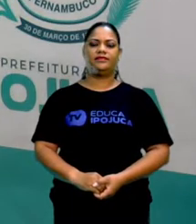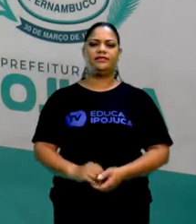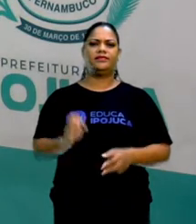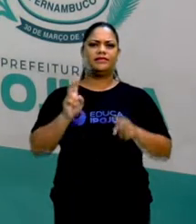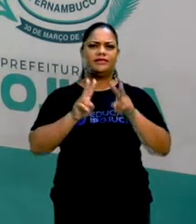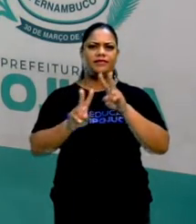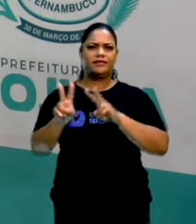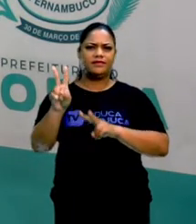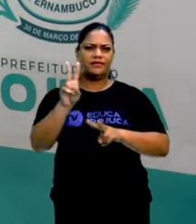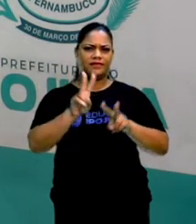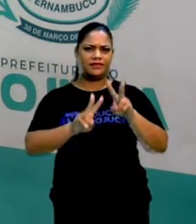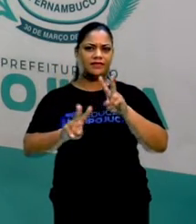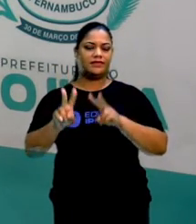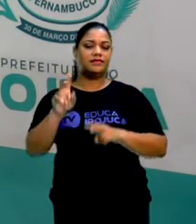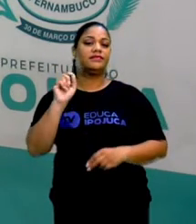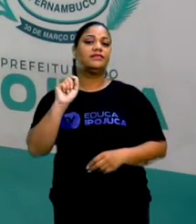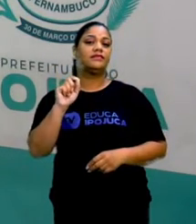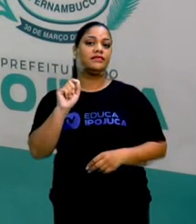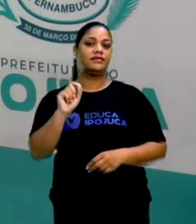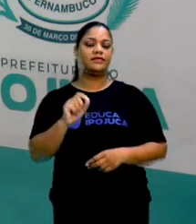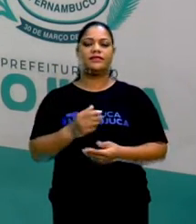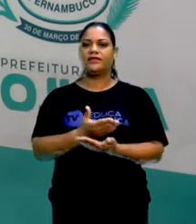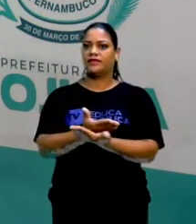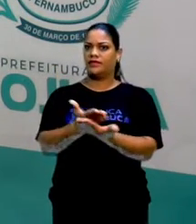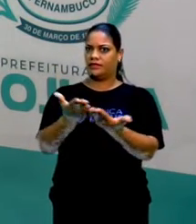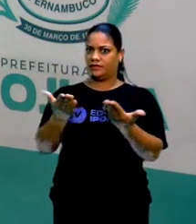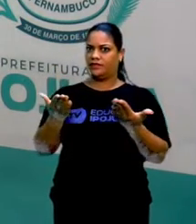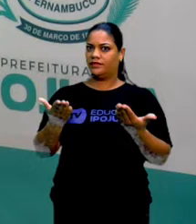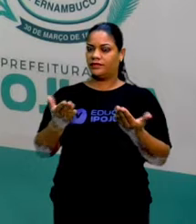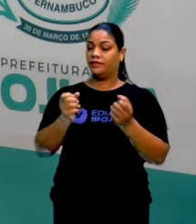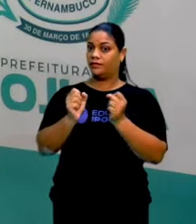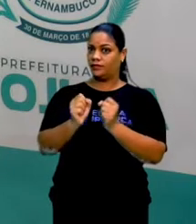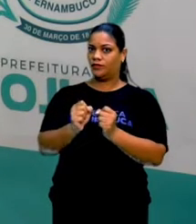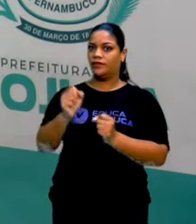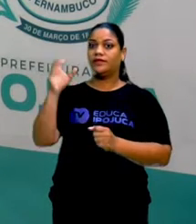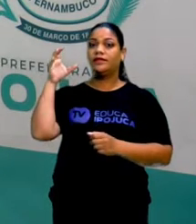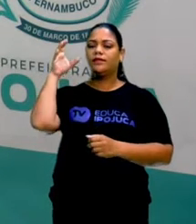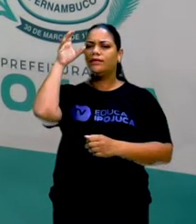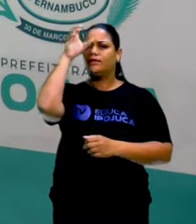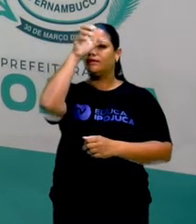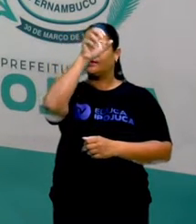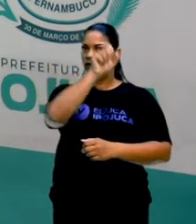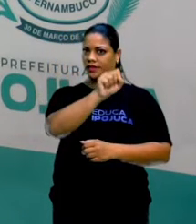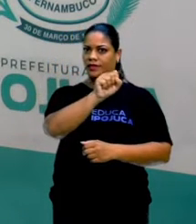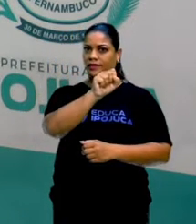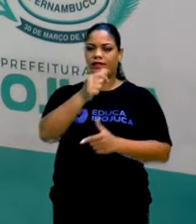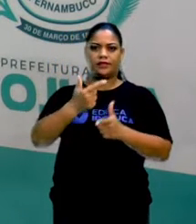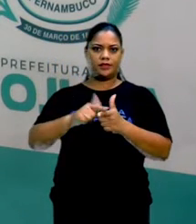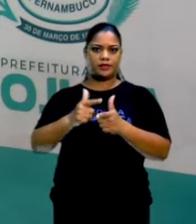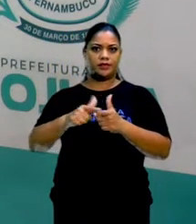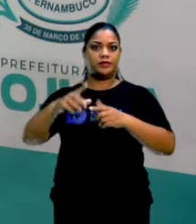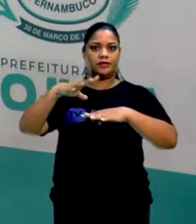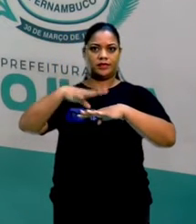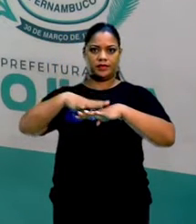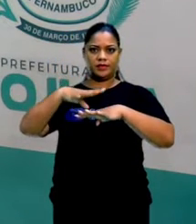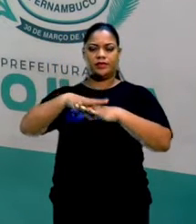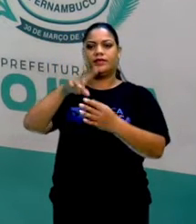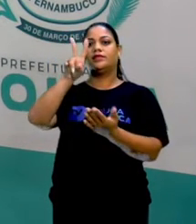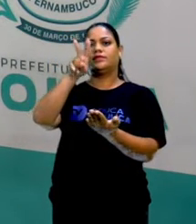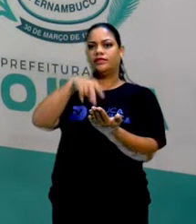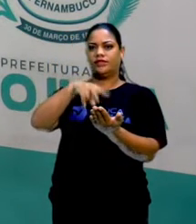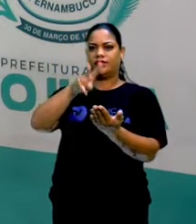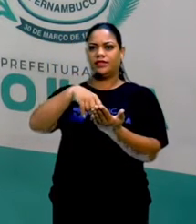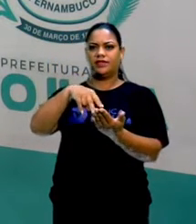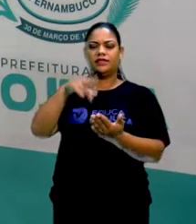Vamos observar um pouco que, para que você possa compreender um problema de matemática, você leu,